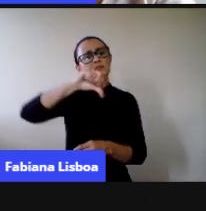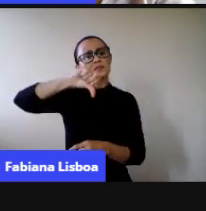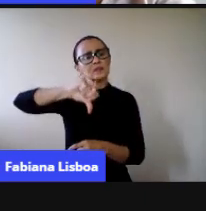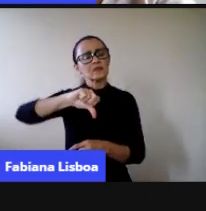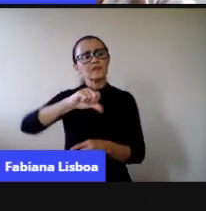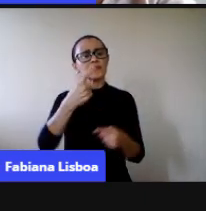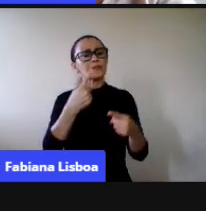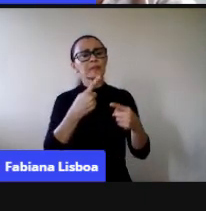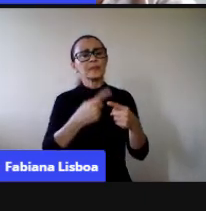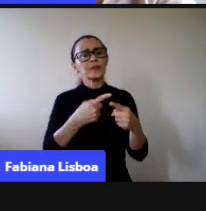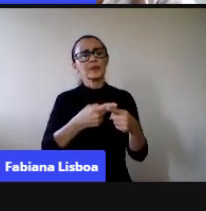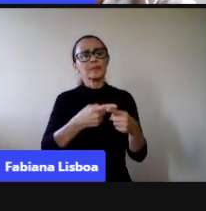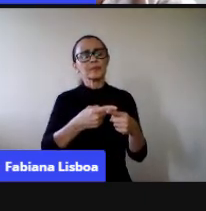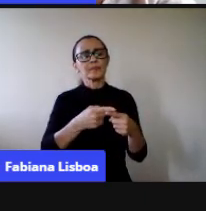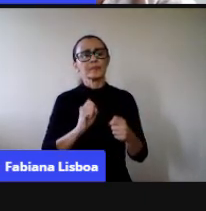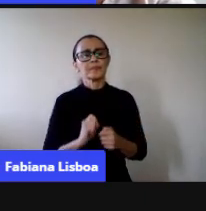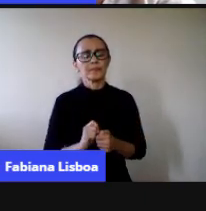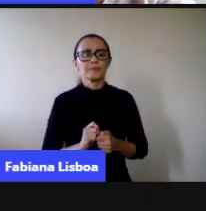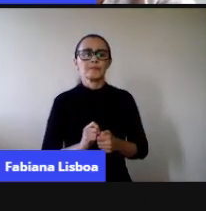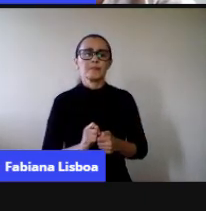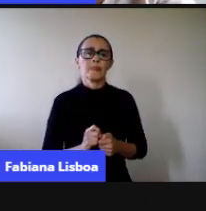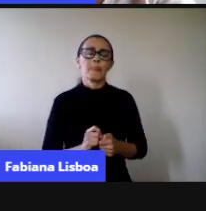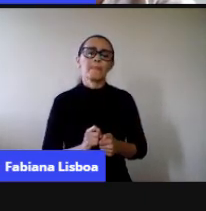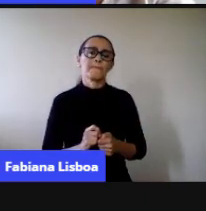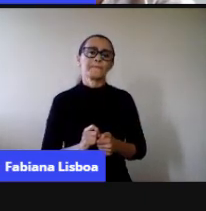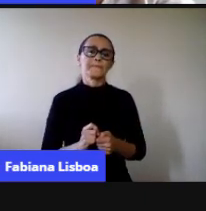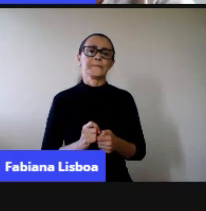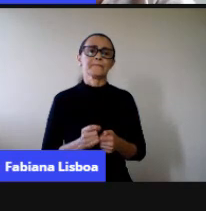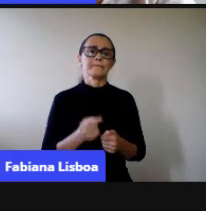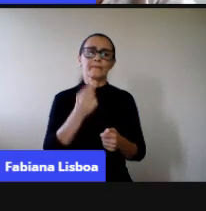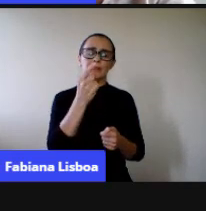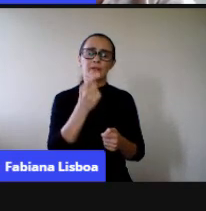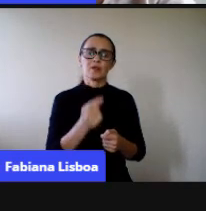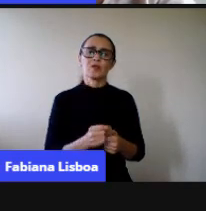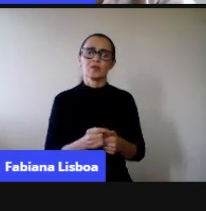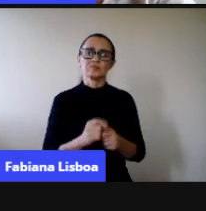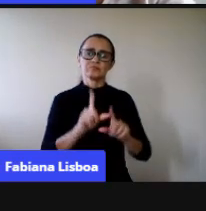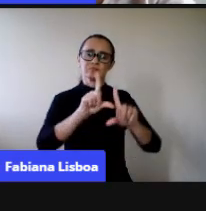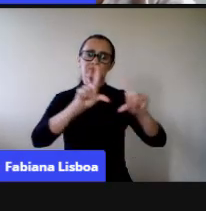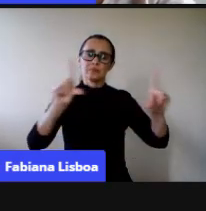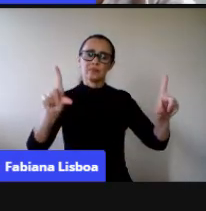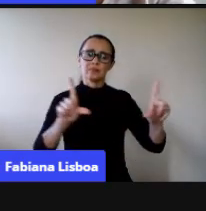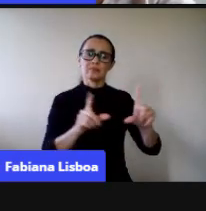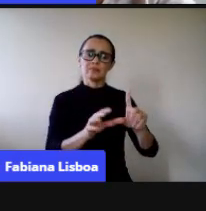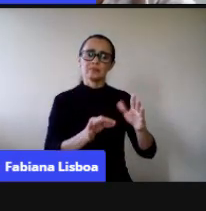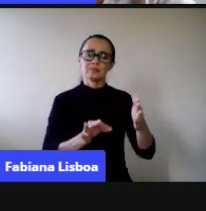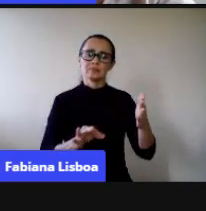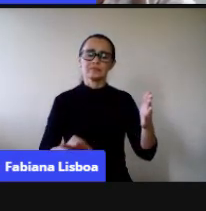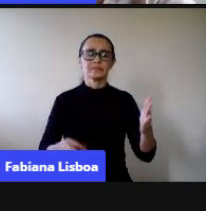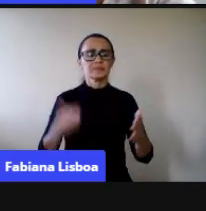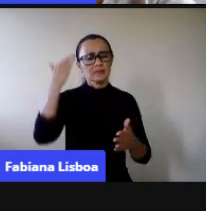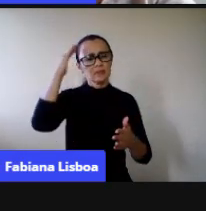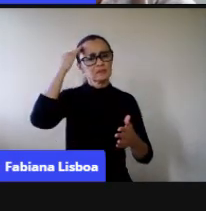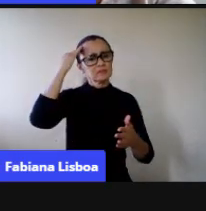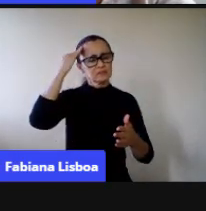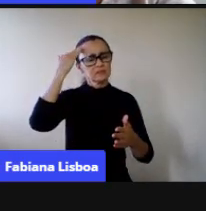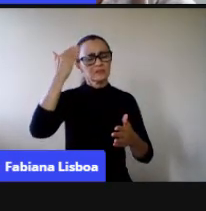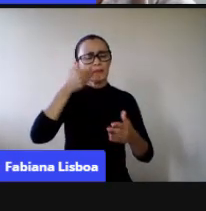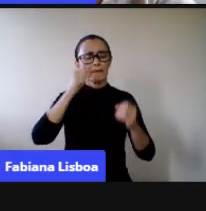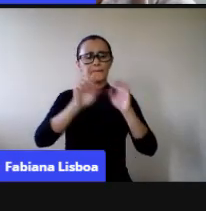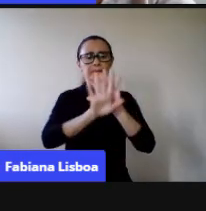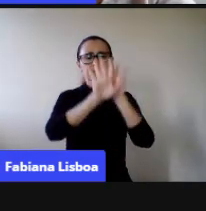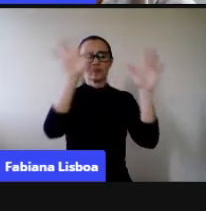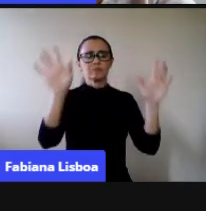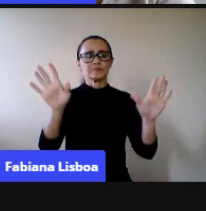significa? Né? Aí aqui eu trouxe o slide, é um pouquinho extenso, mas só para a gente ter uma noção do que se trata esse dia. Que